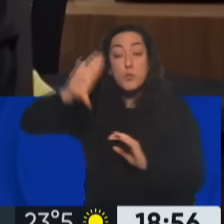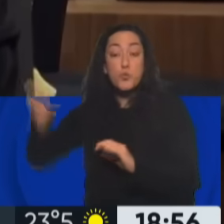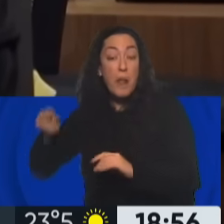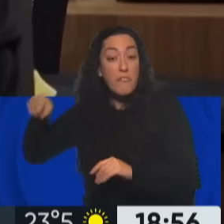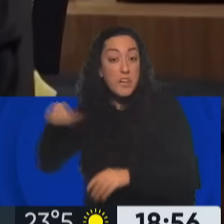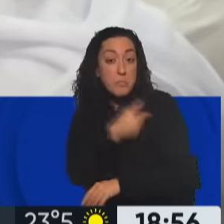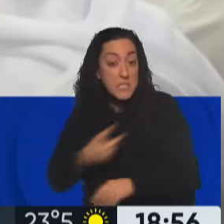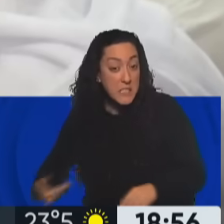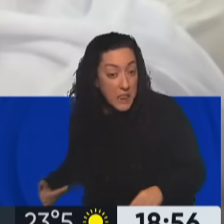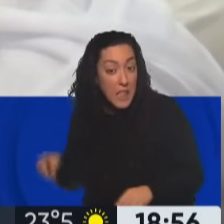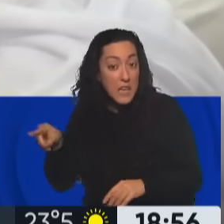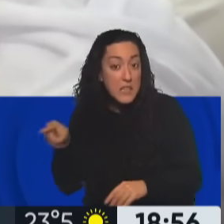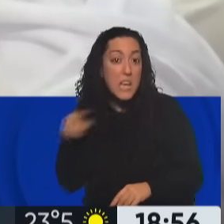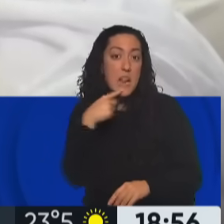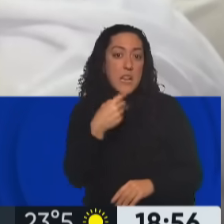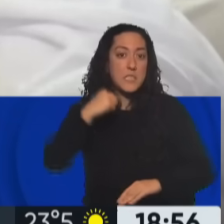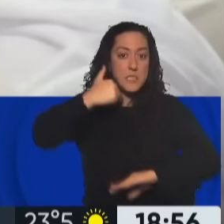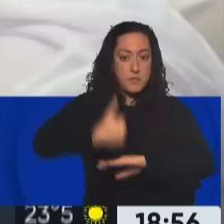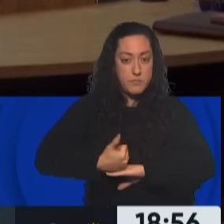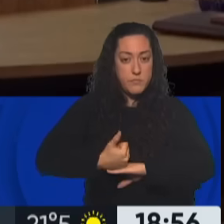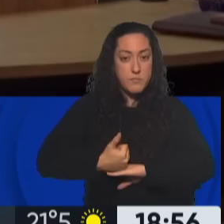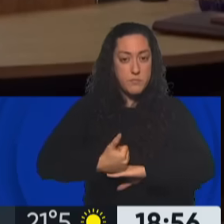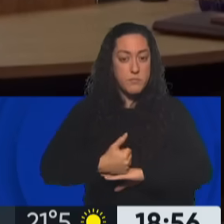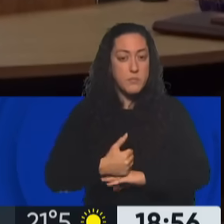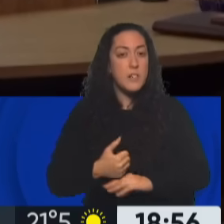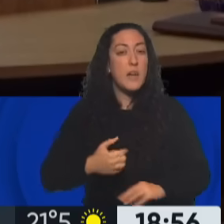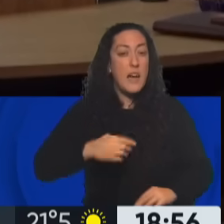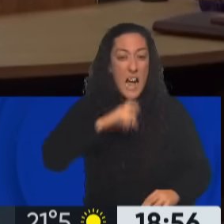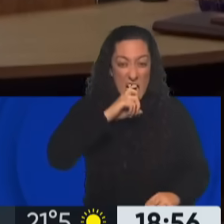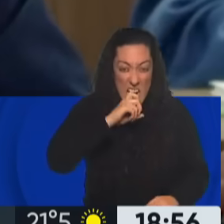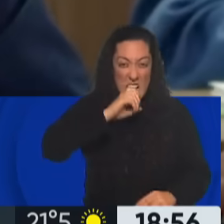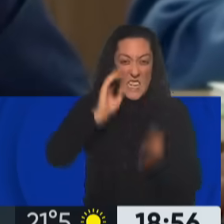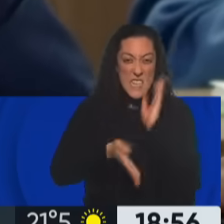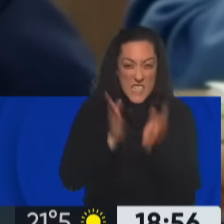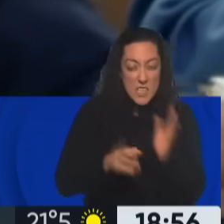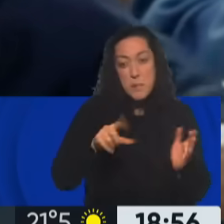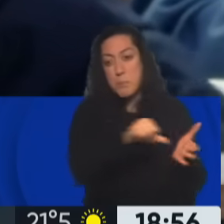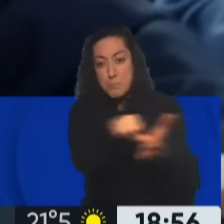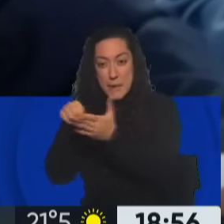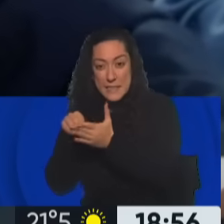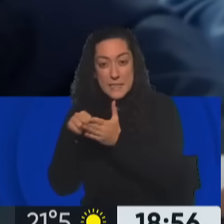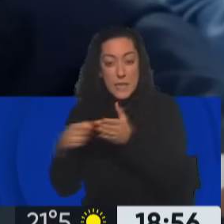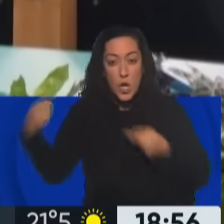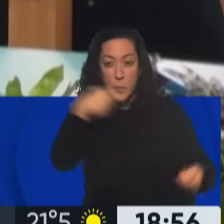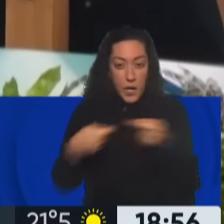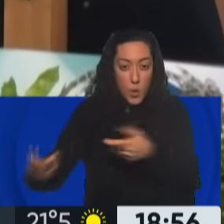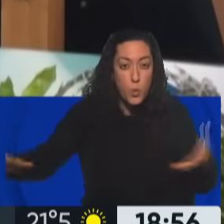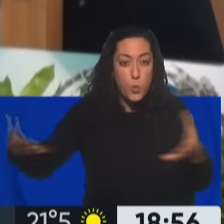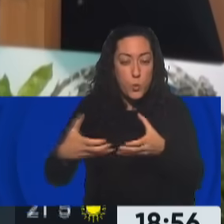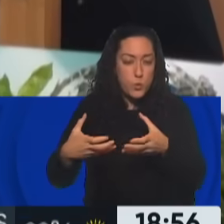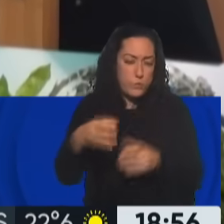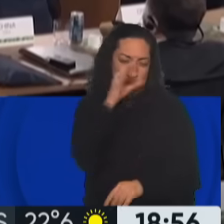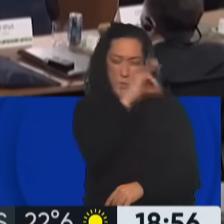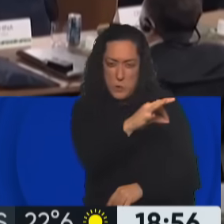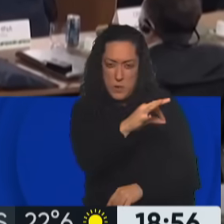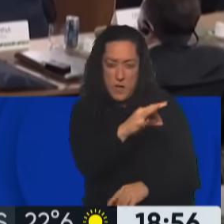Cyril Ramaphosa, expresó: nunca debería haber venganza ni represalias contra países que buscan cooperar juntos para hacer avanzar